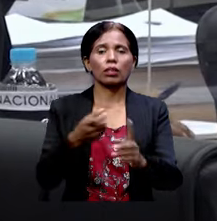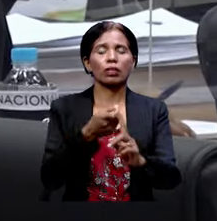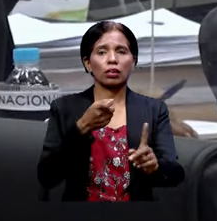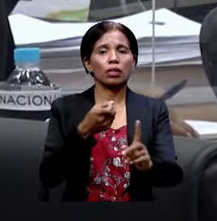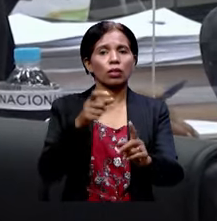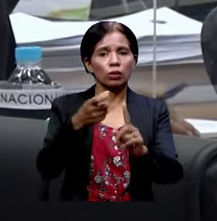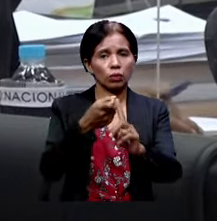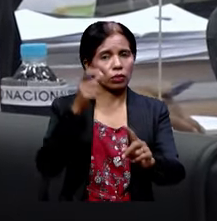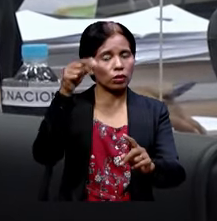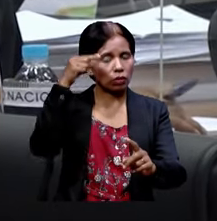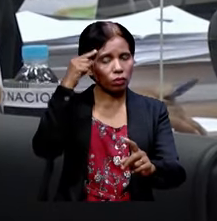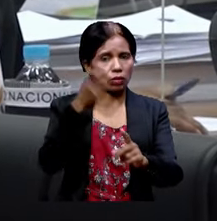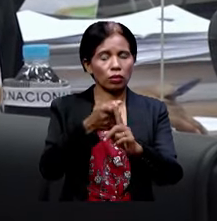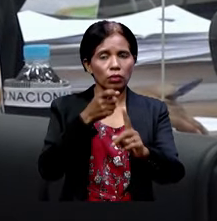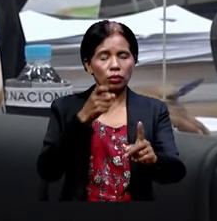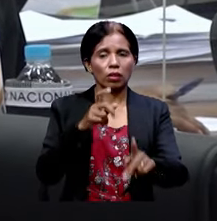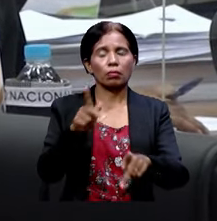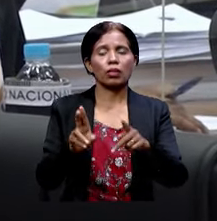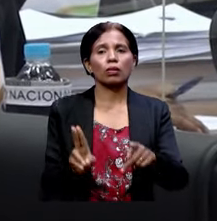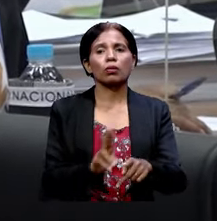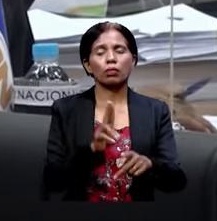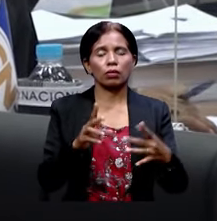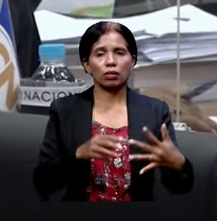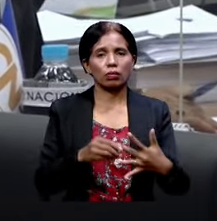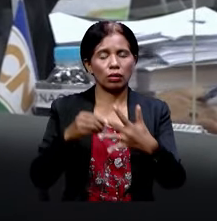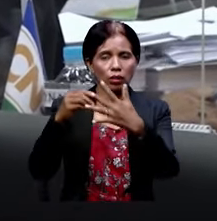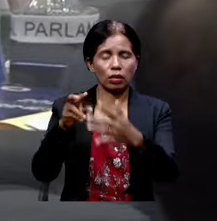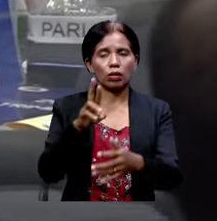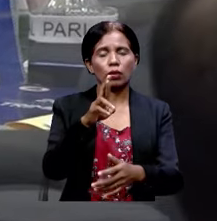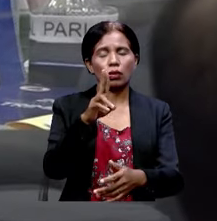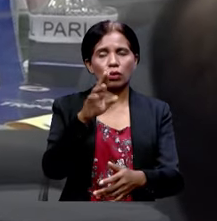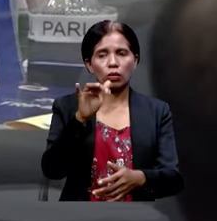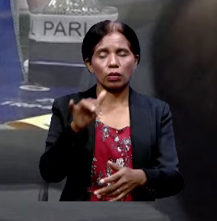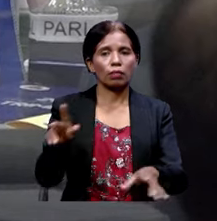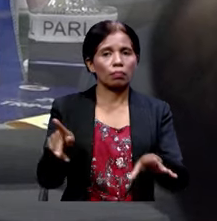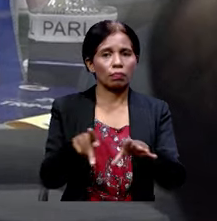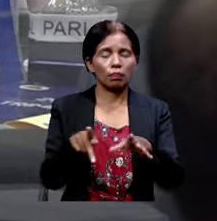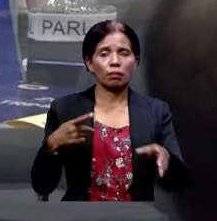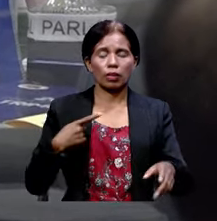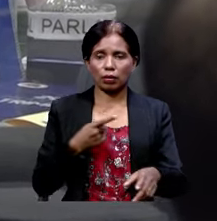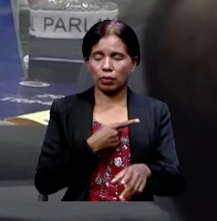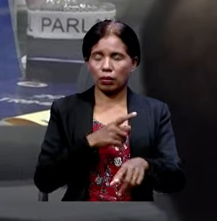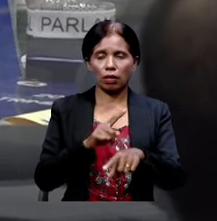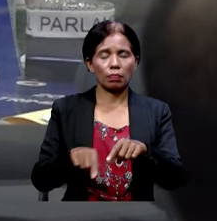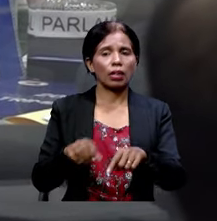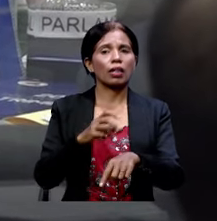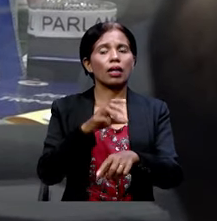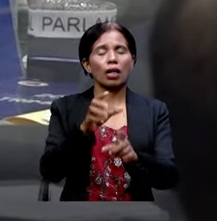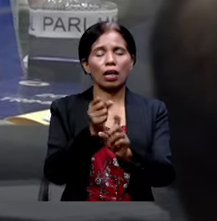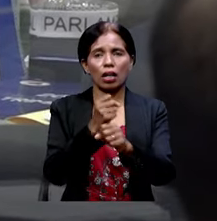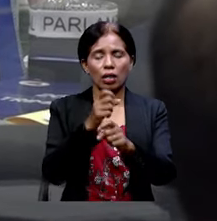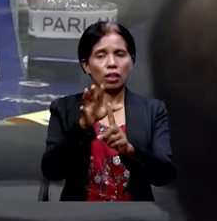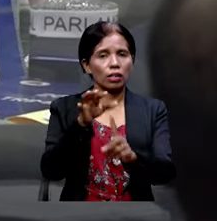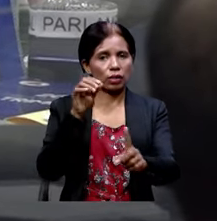governo, o candidato único, o Rui Pereira dos Santos, mas o Parlamento labele a eleição, também deputado Cira lá preenche coro. No